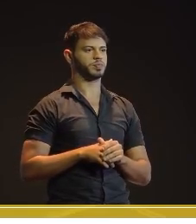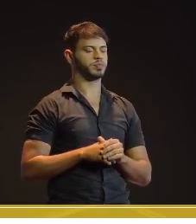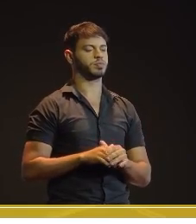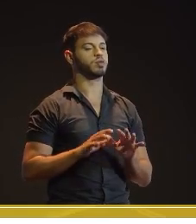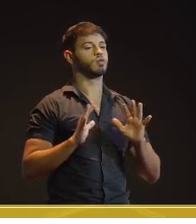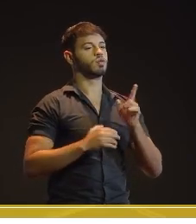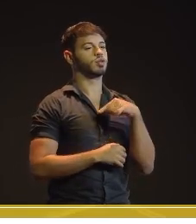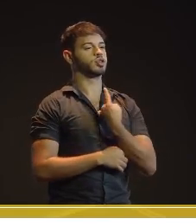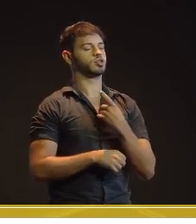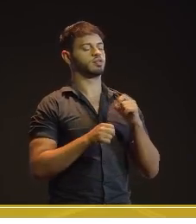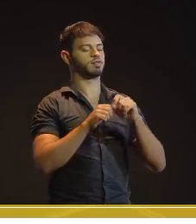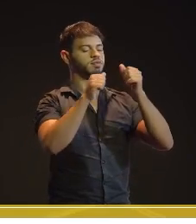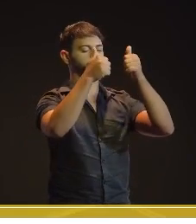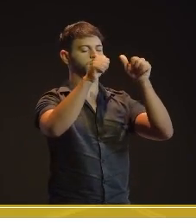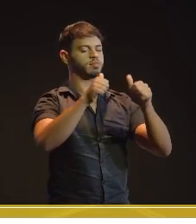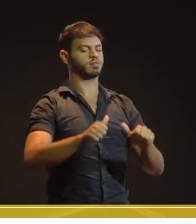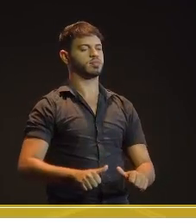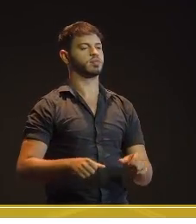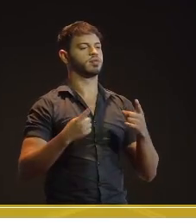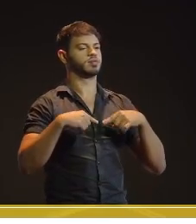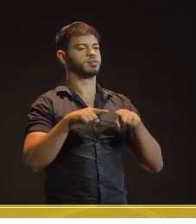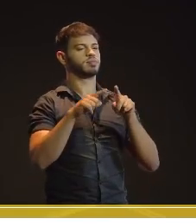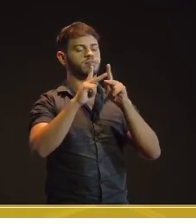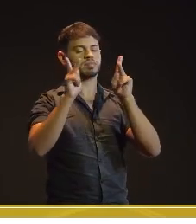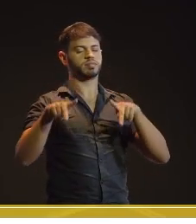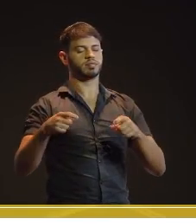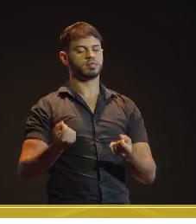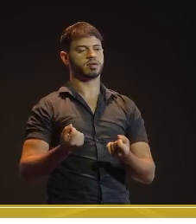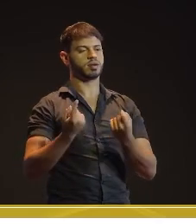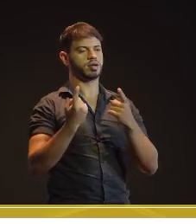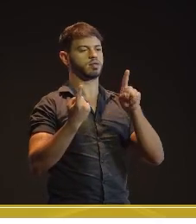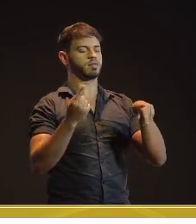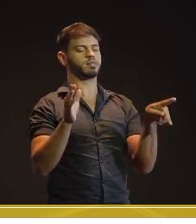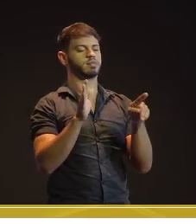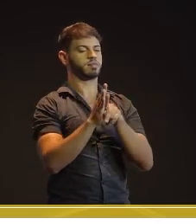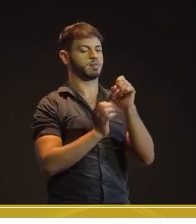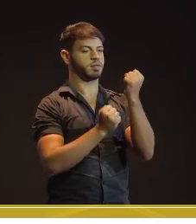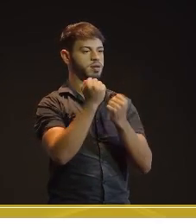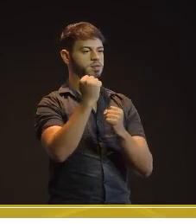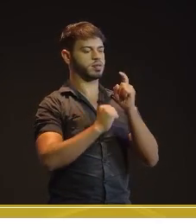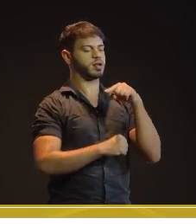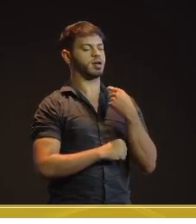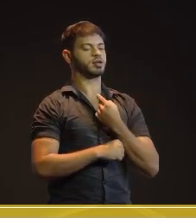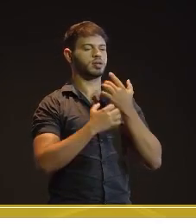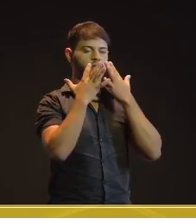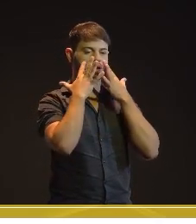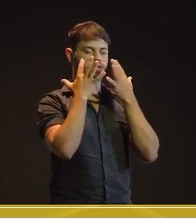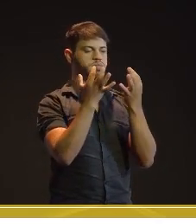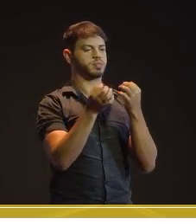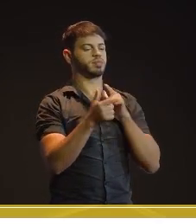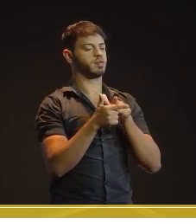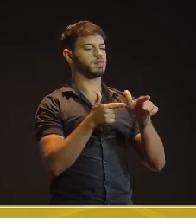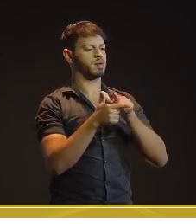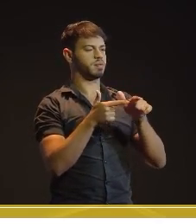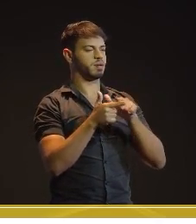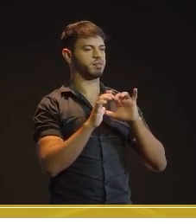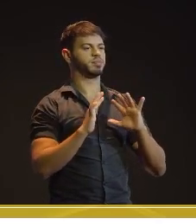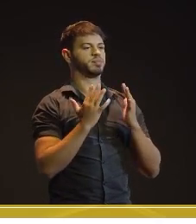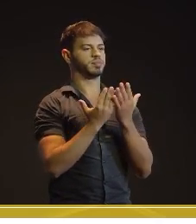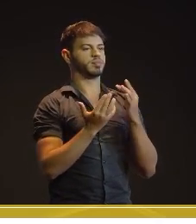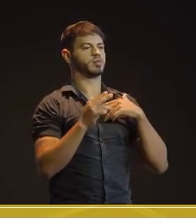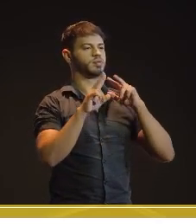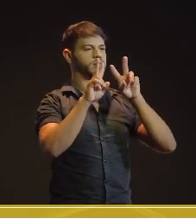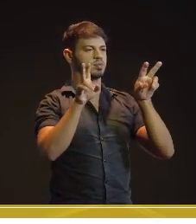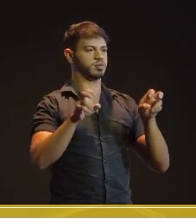Quando a gente faz uma análise FEMEA e olha os problemas críticos da usina, e aí a gente olha para o principal problema, eu sempre toco nesse